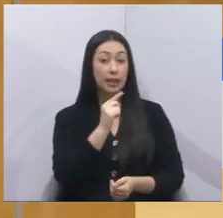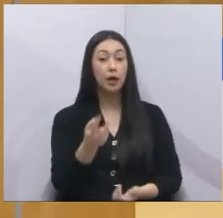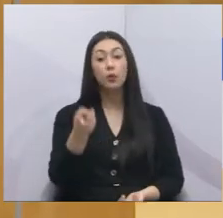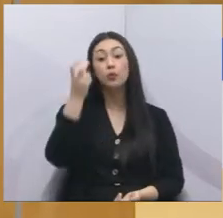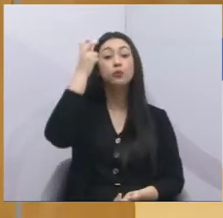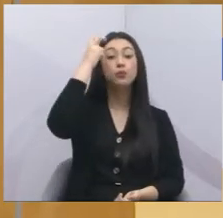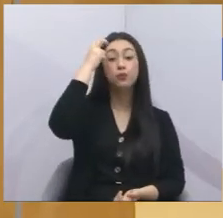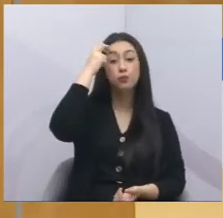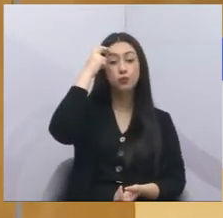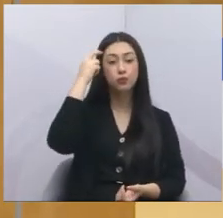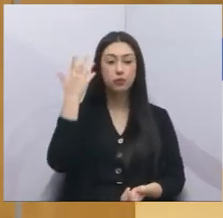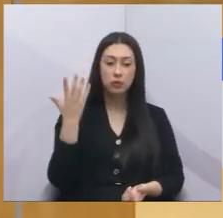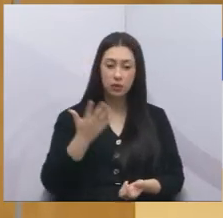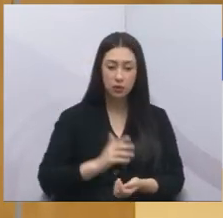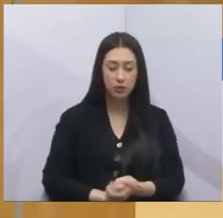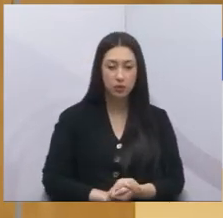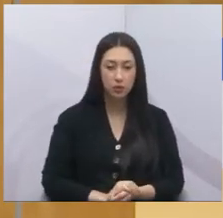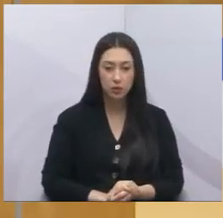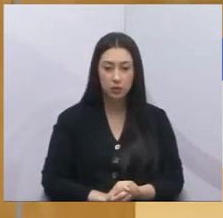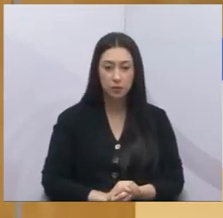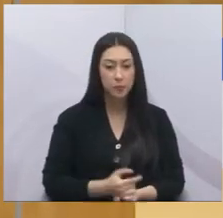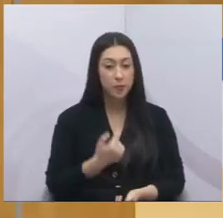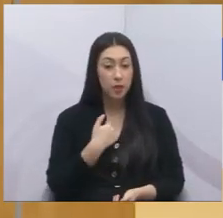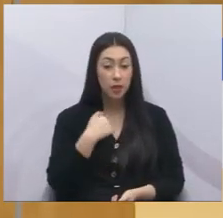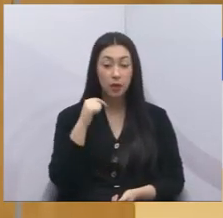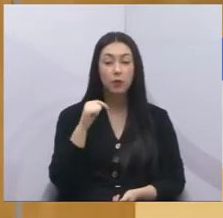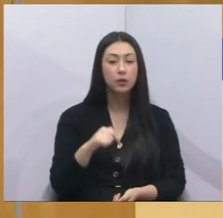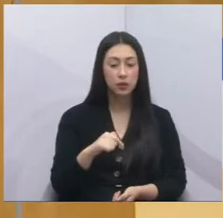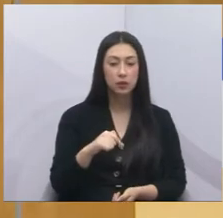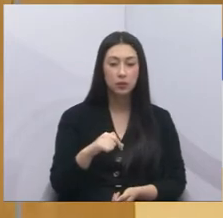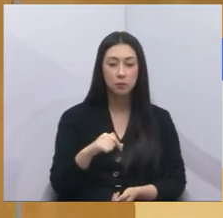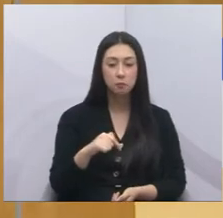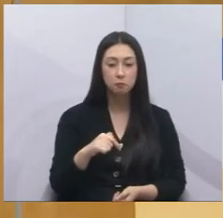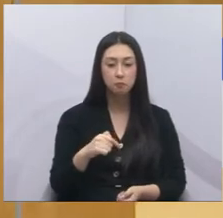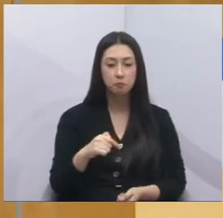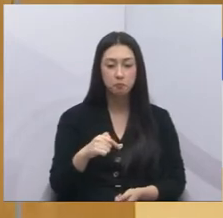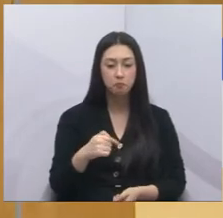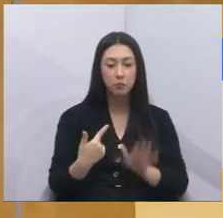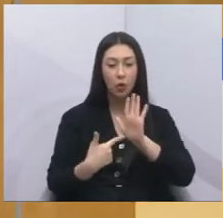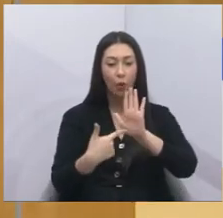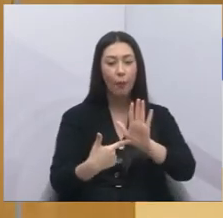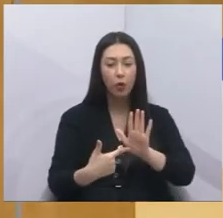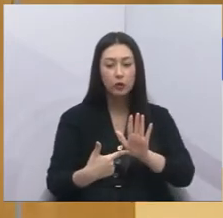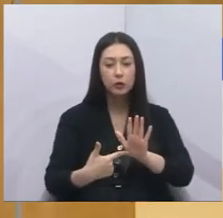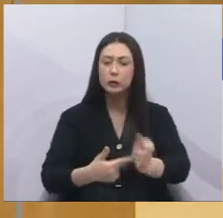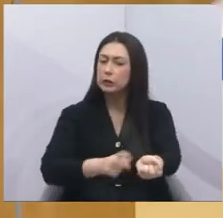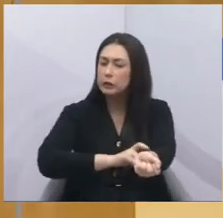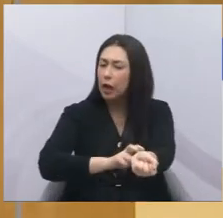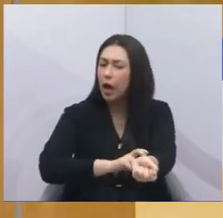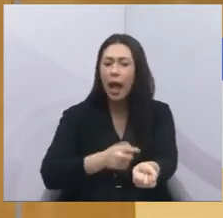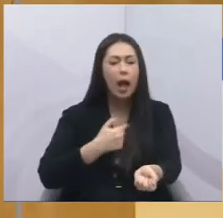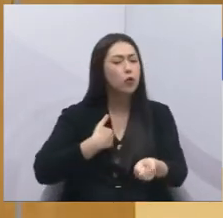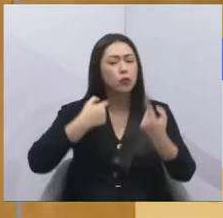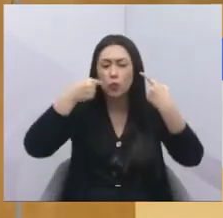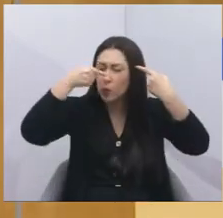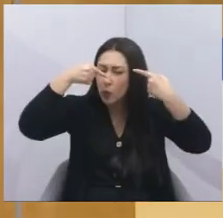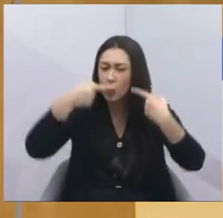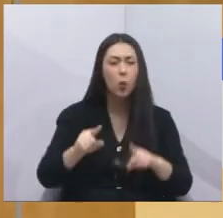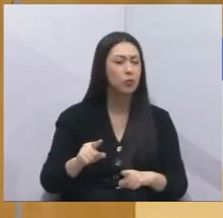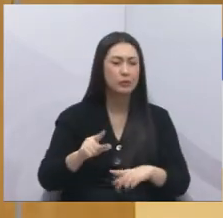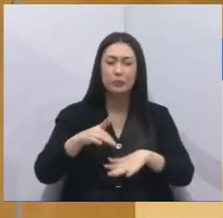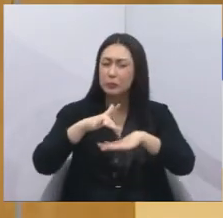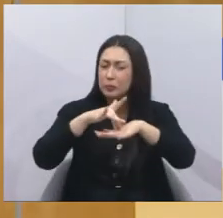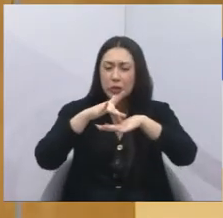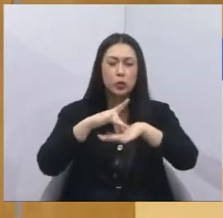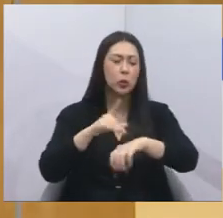Cultural. Então eu fico aqui, fica aqui a minha revolta, a minha indignação. Meu tempo